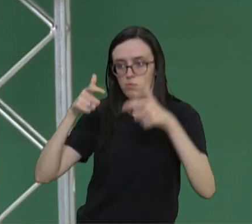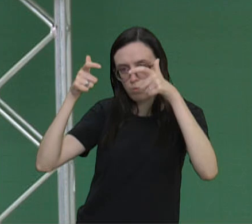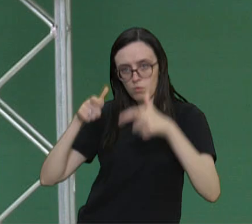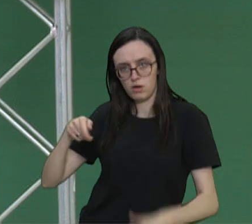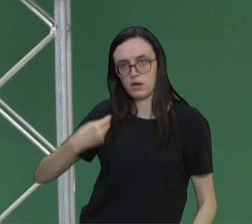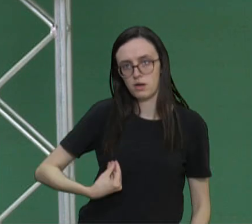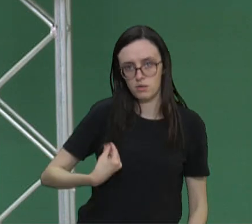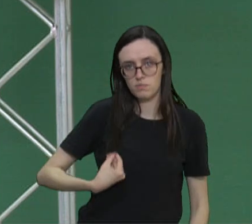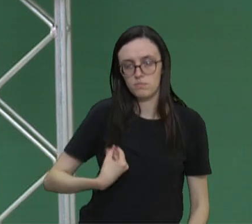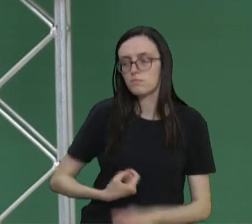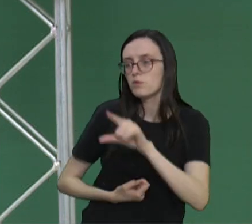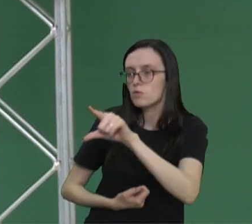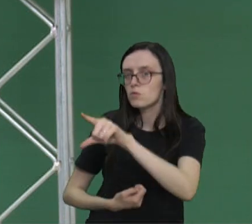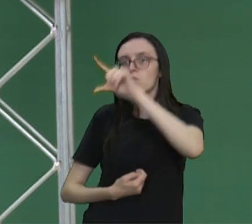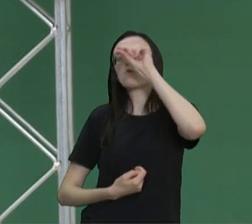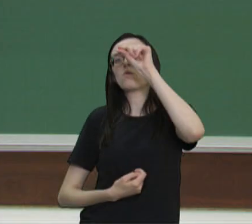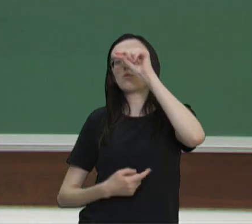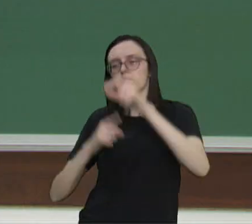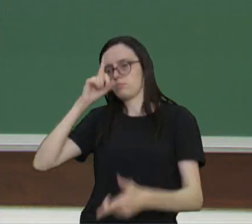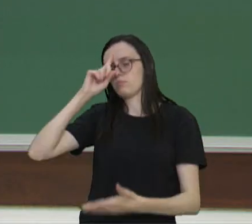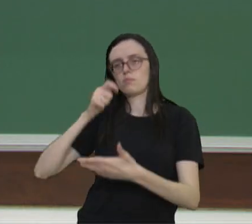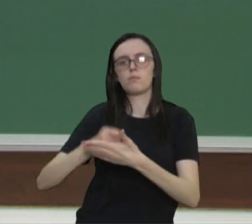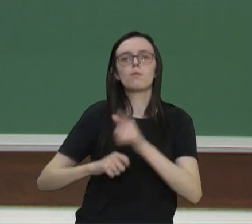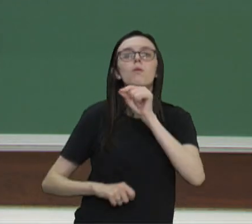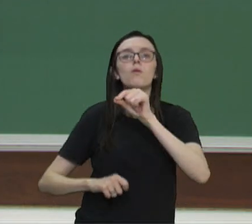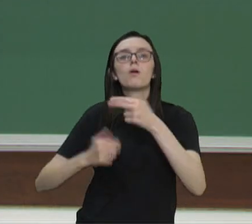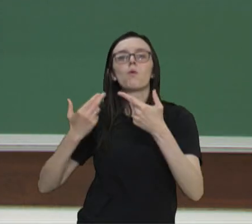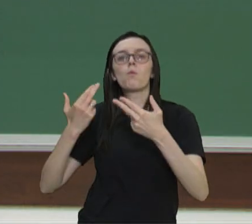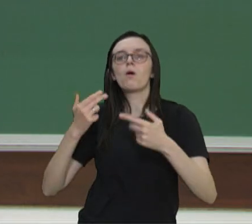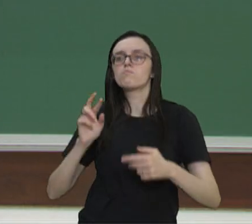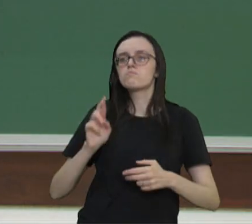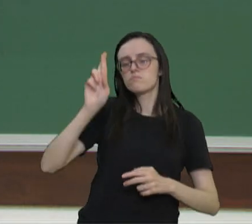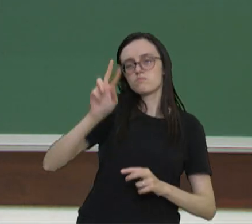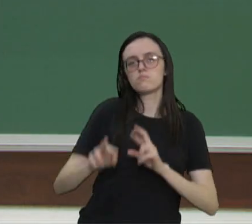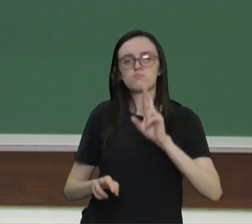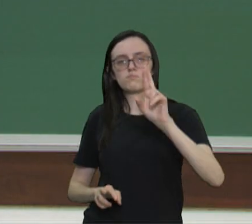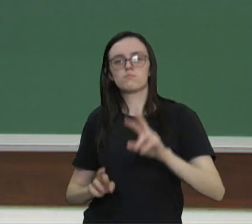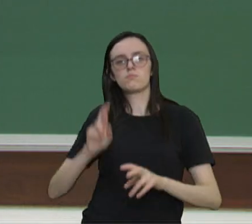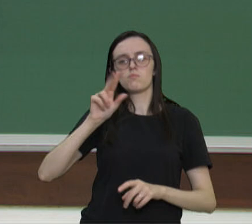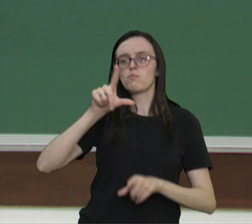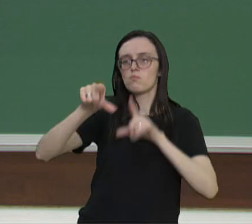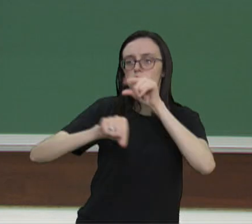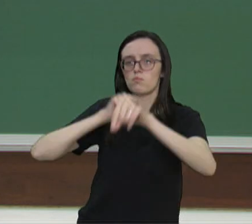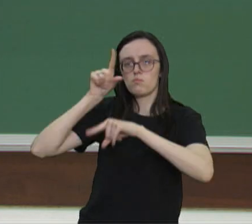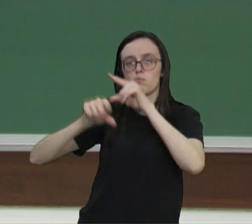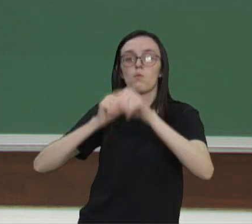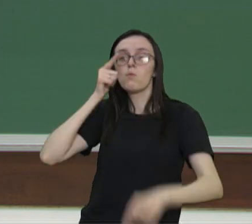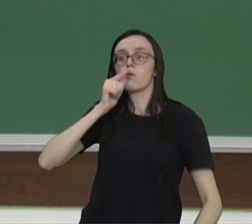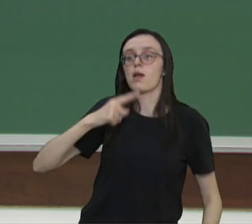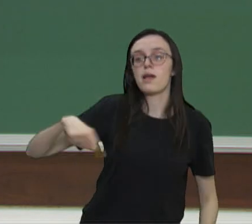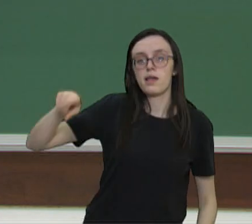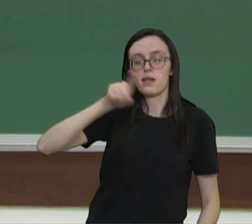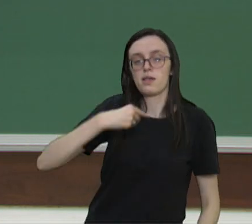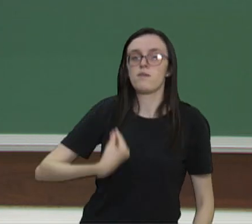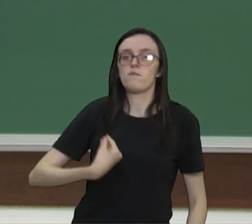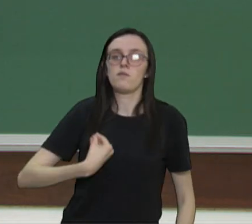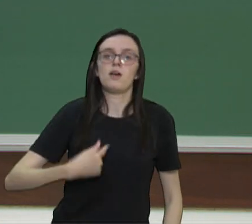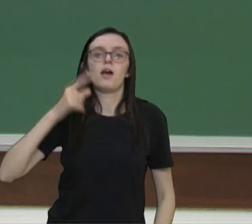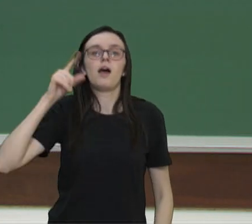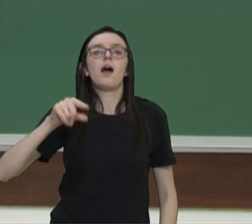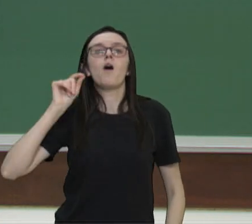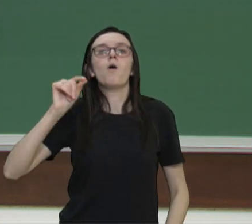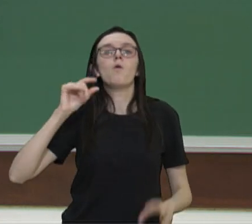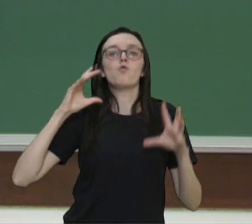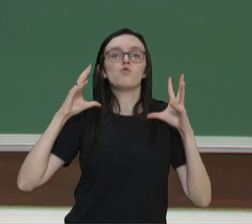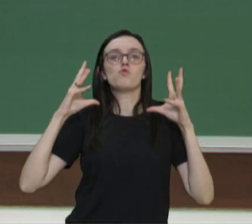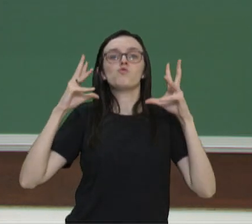território escolhe, né, decide representantes, escolhe representantes para que eles atuem, então, em prol de